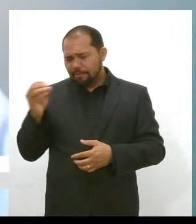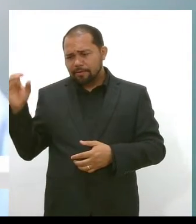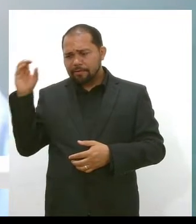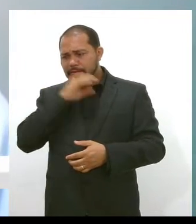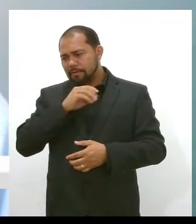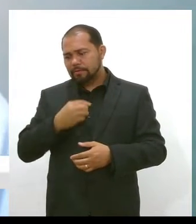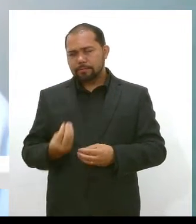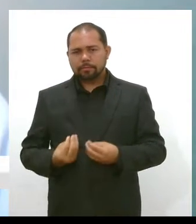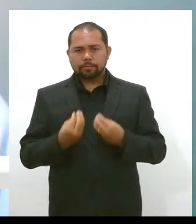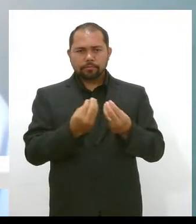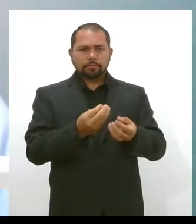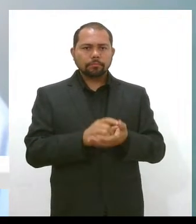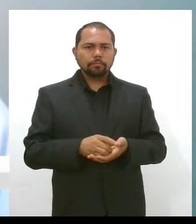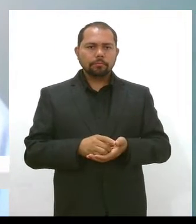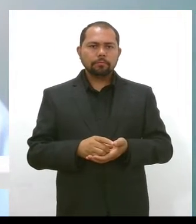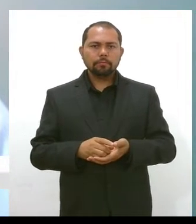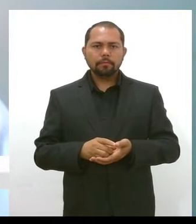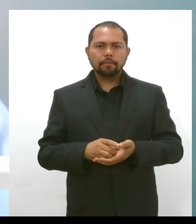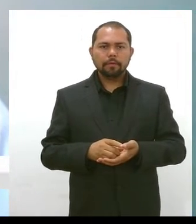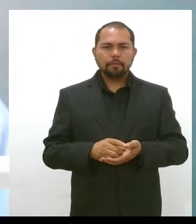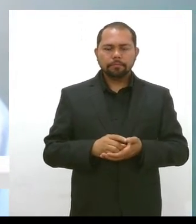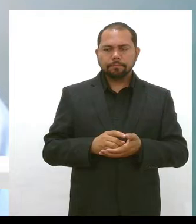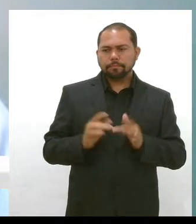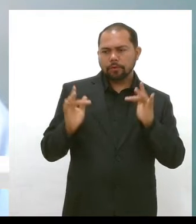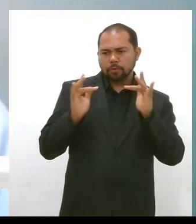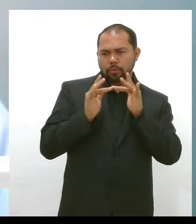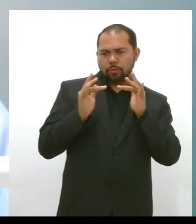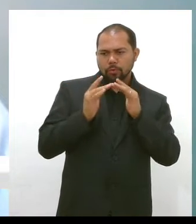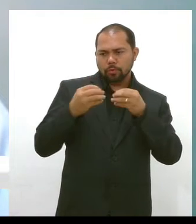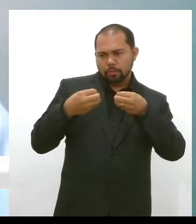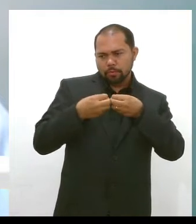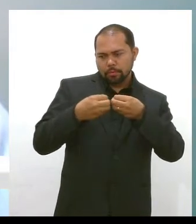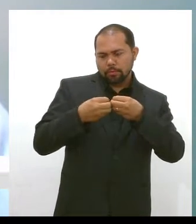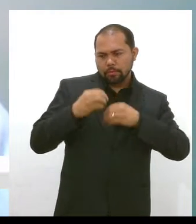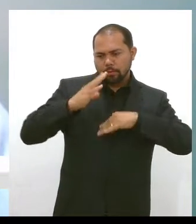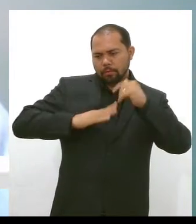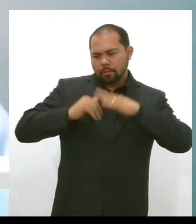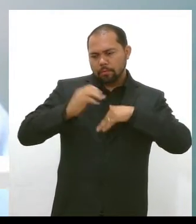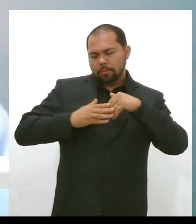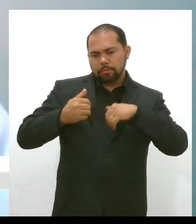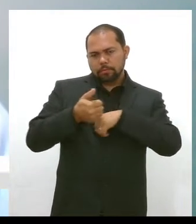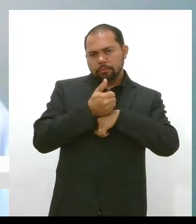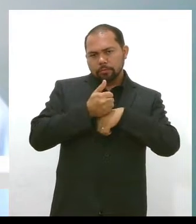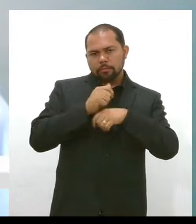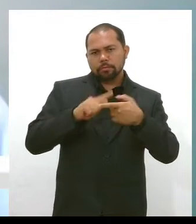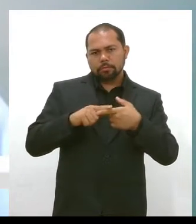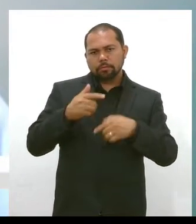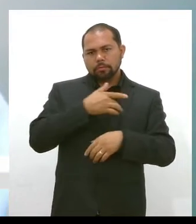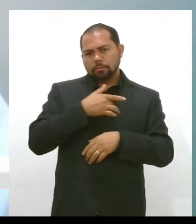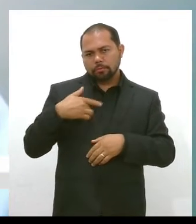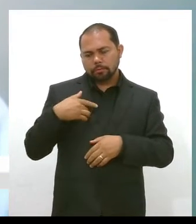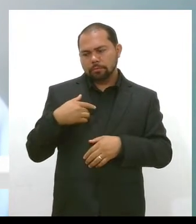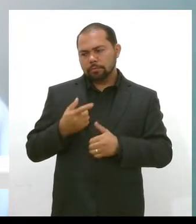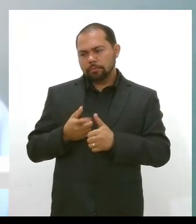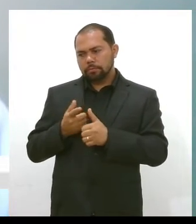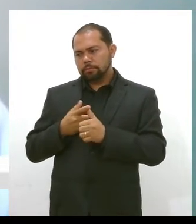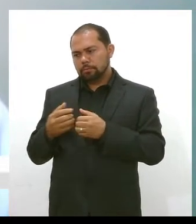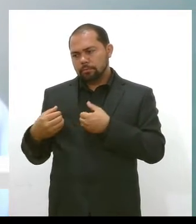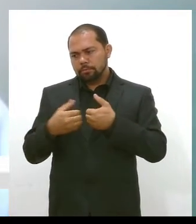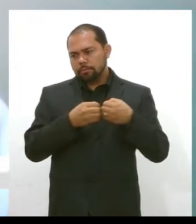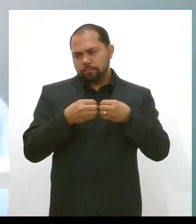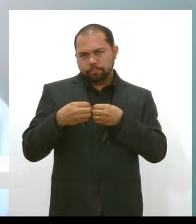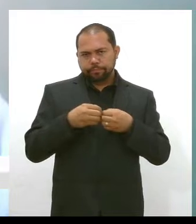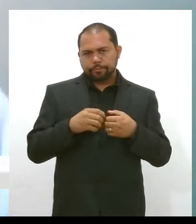tem um contato muito próximo com os profissionais da atenção primária, tanto médicos quanto enfermeiros. É quem está fazendo para